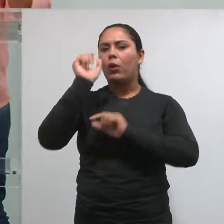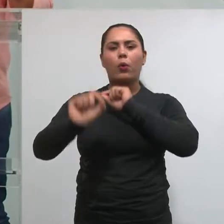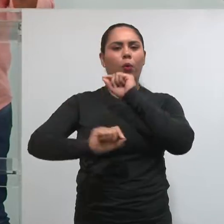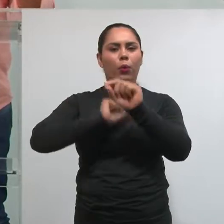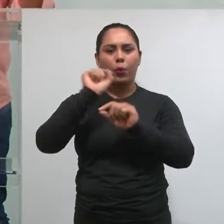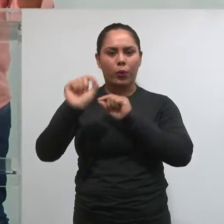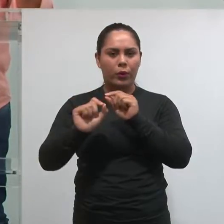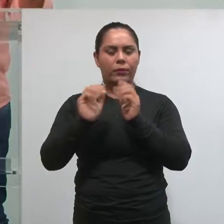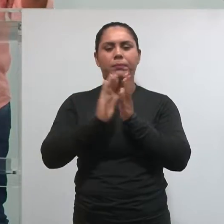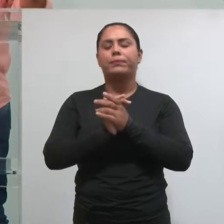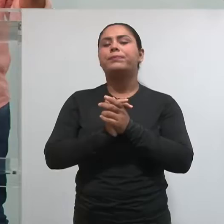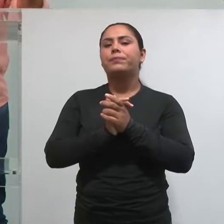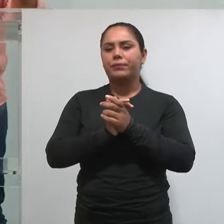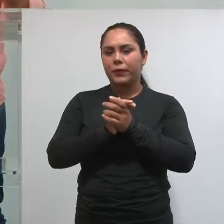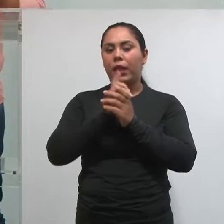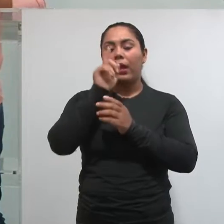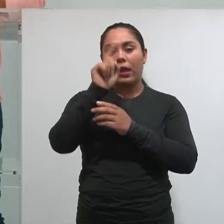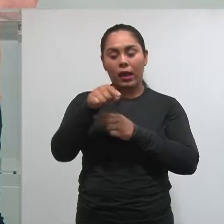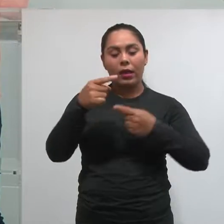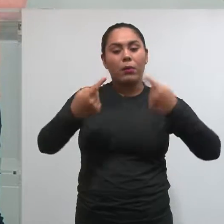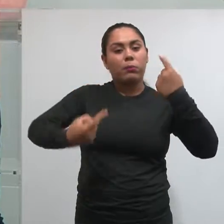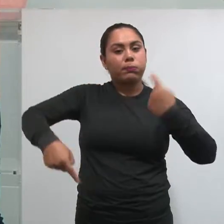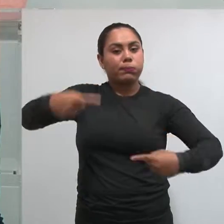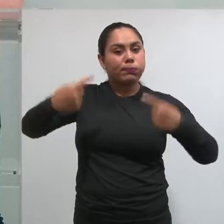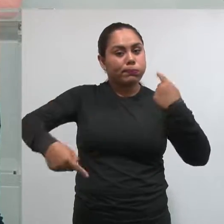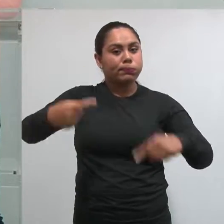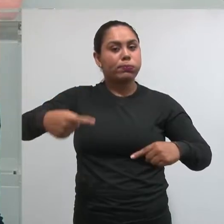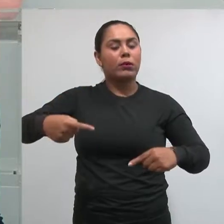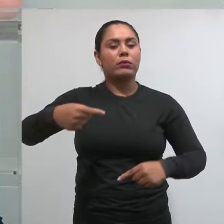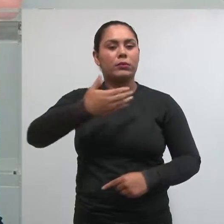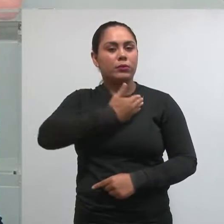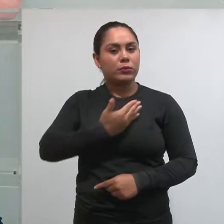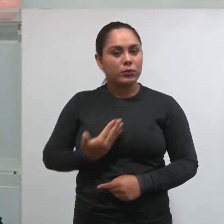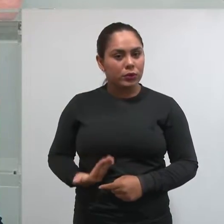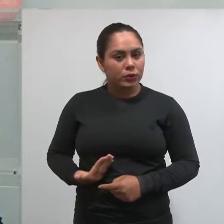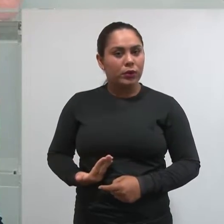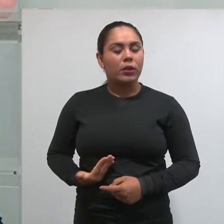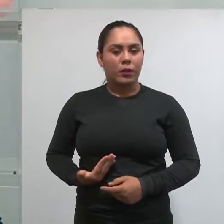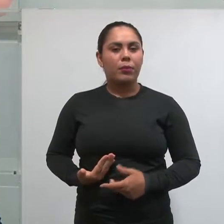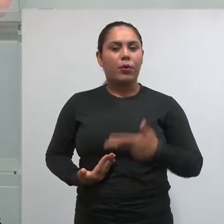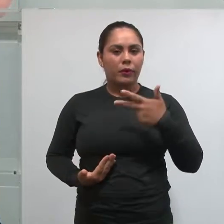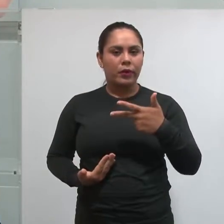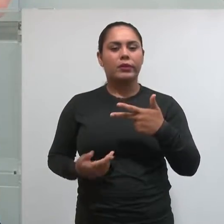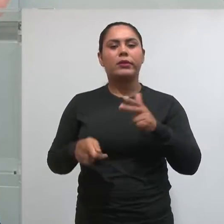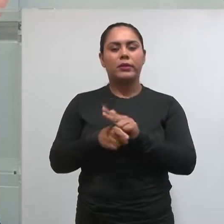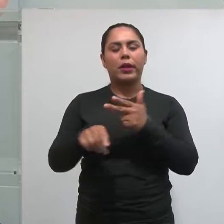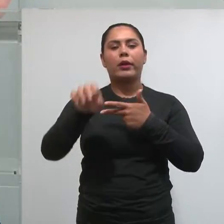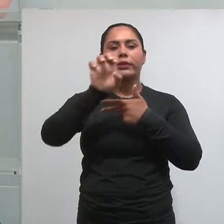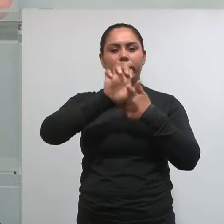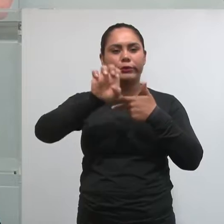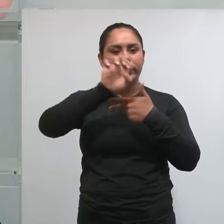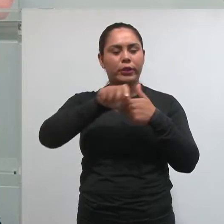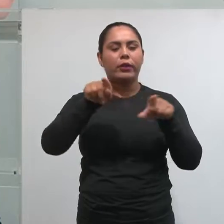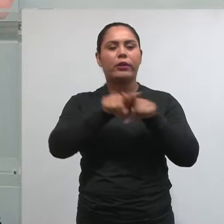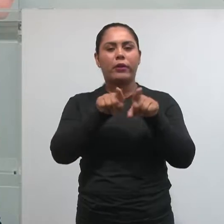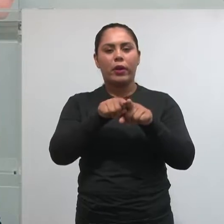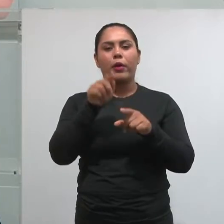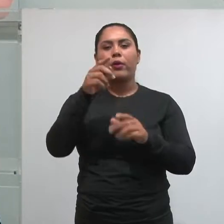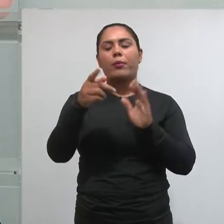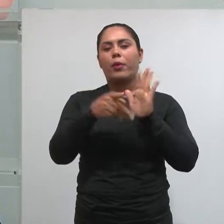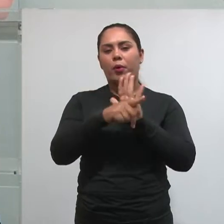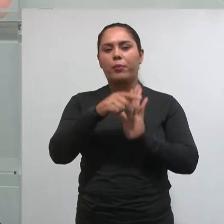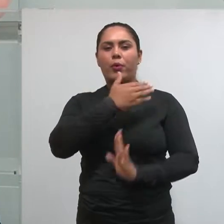É que é por meio de políticas públicas que o Poder Executivo, nossos governos, eles